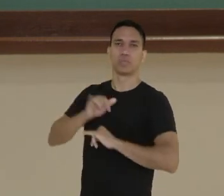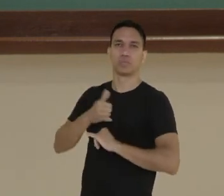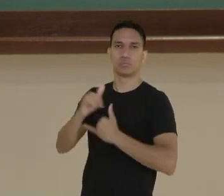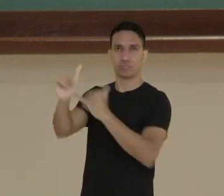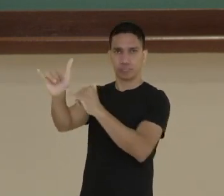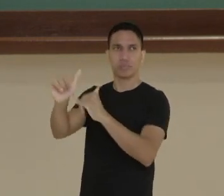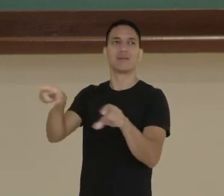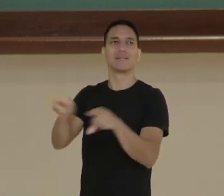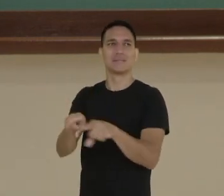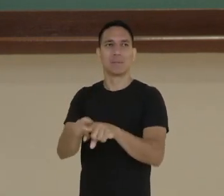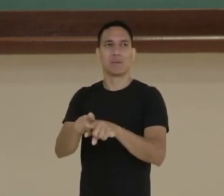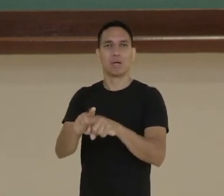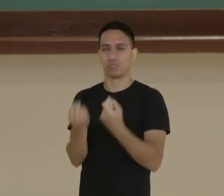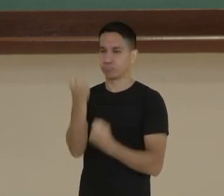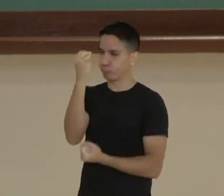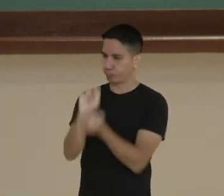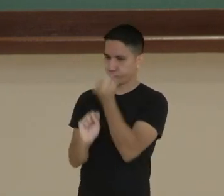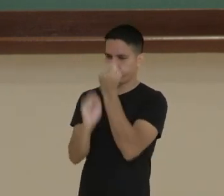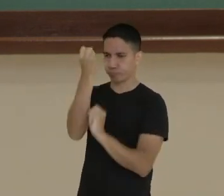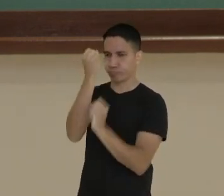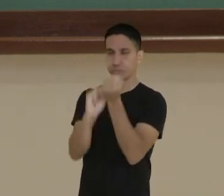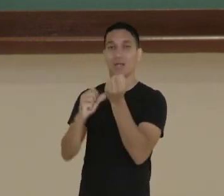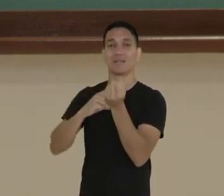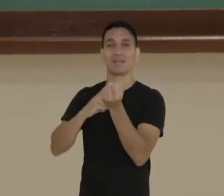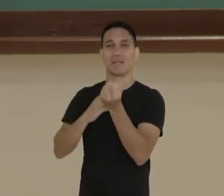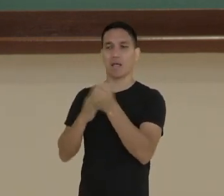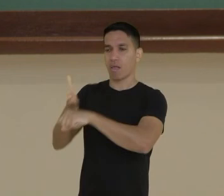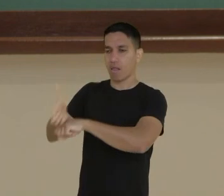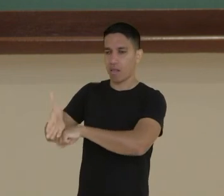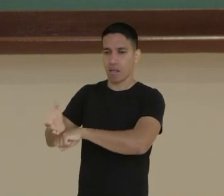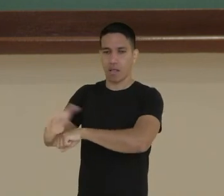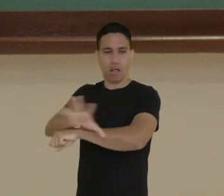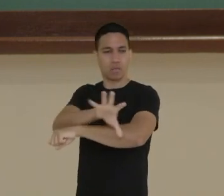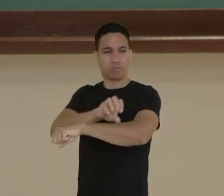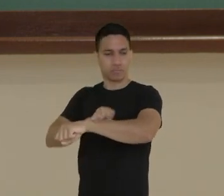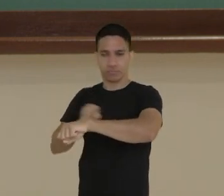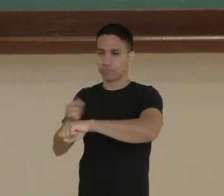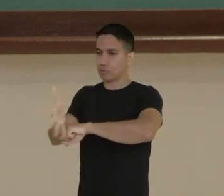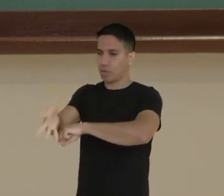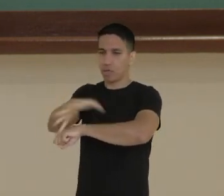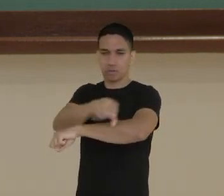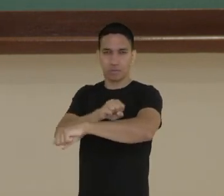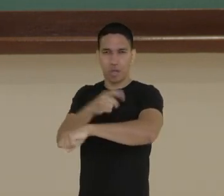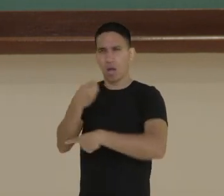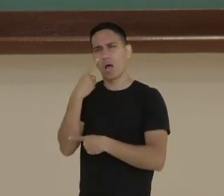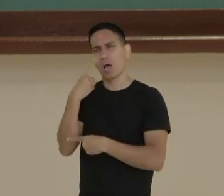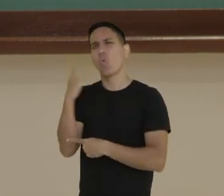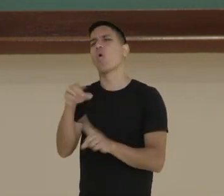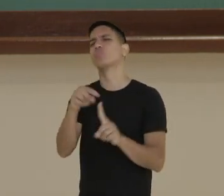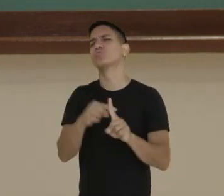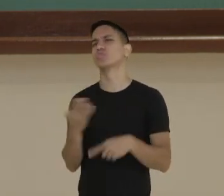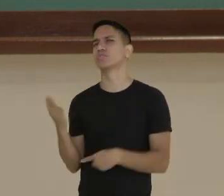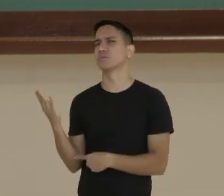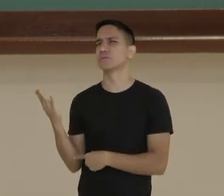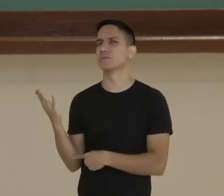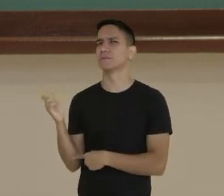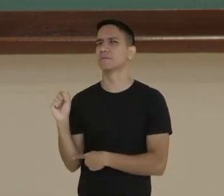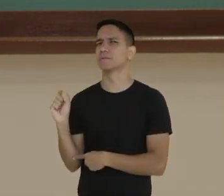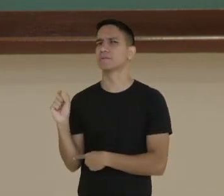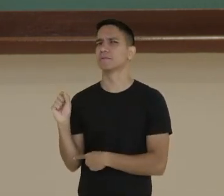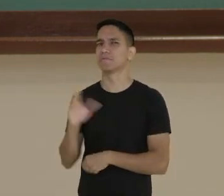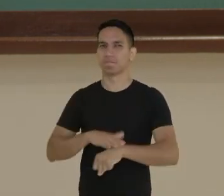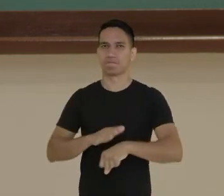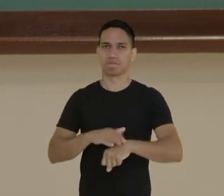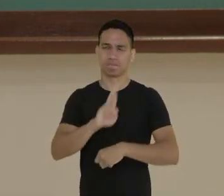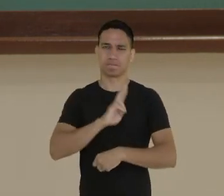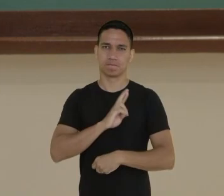e bomba, né? Tem uma entrada e uma saída ali. Bem, vejam, que tipo de usina que seria essa? Daqui